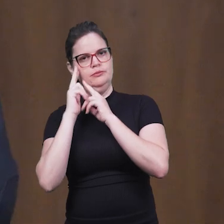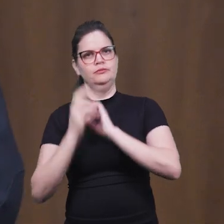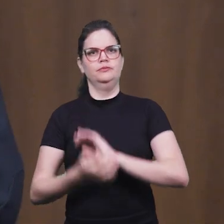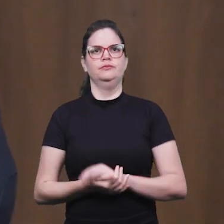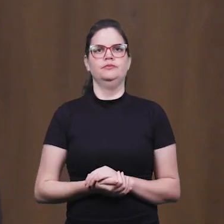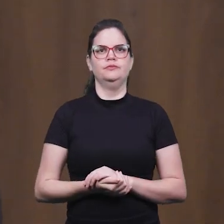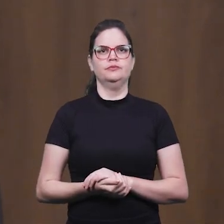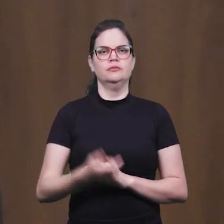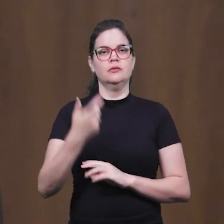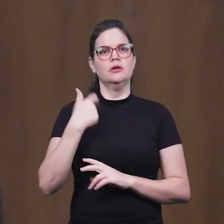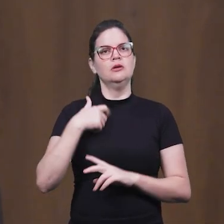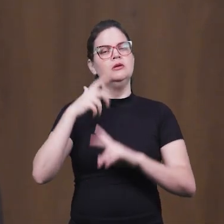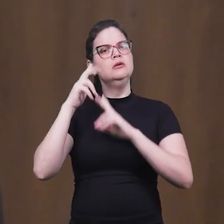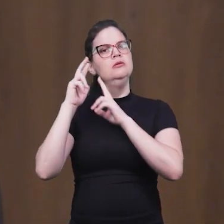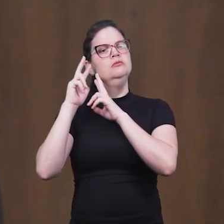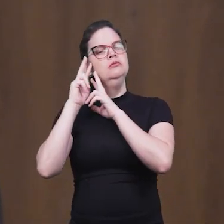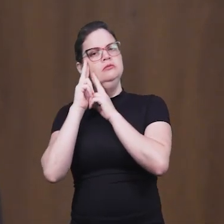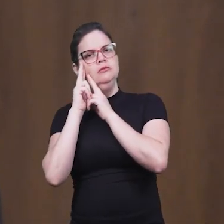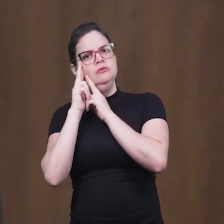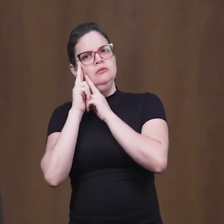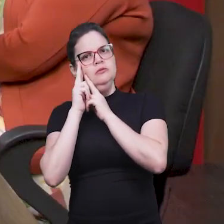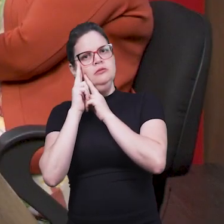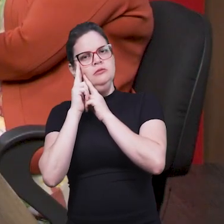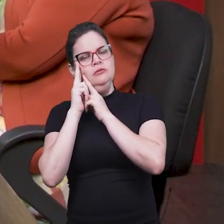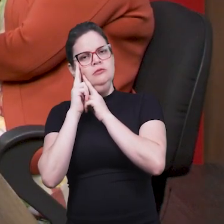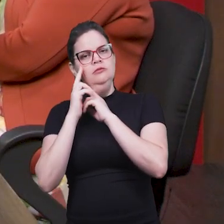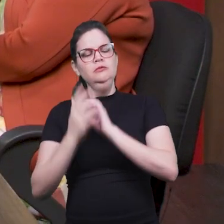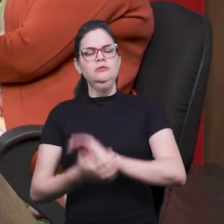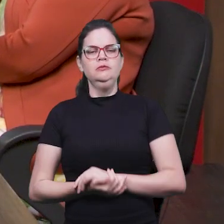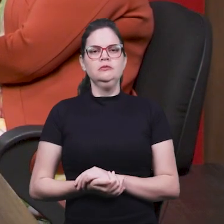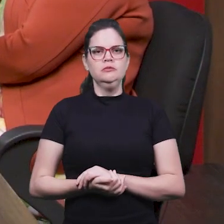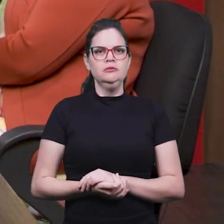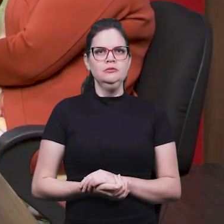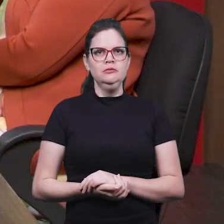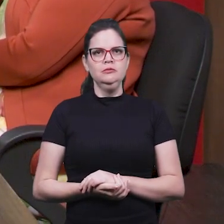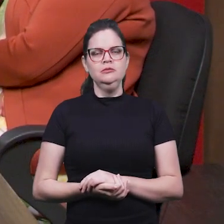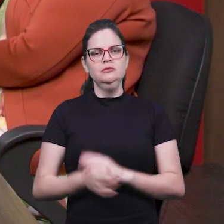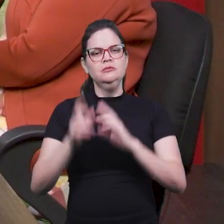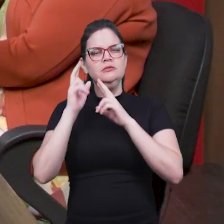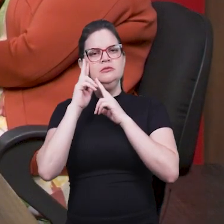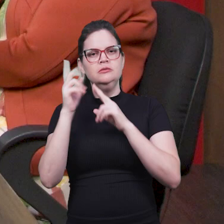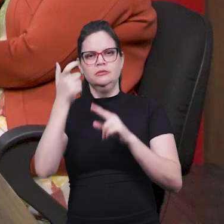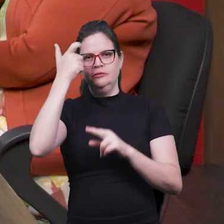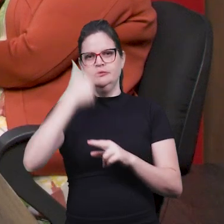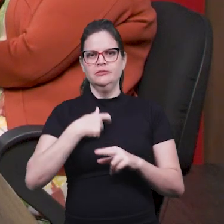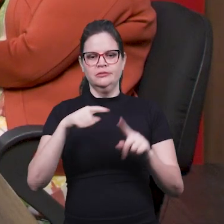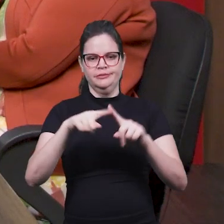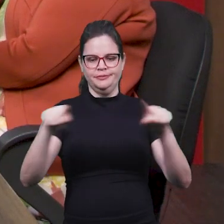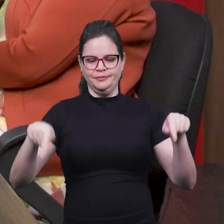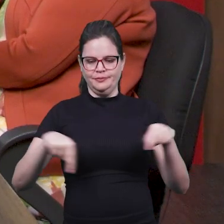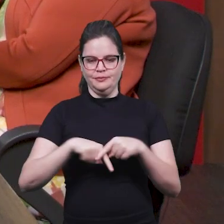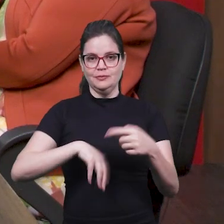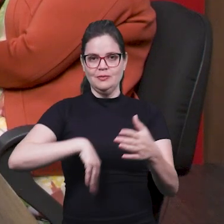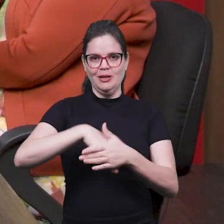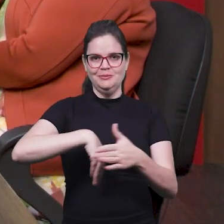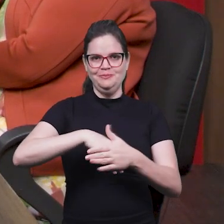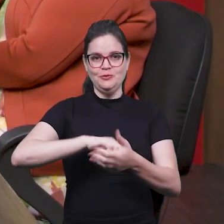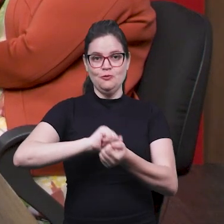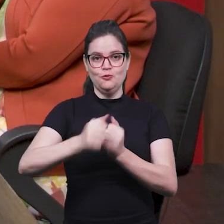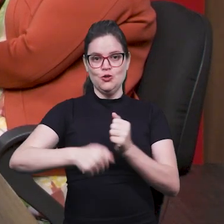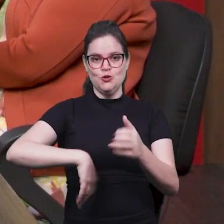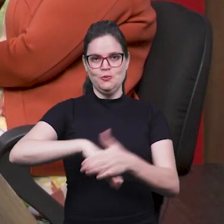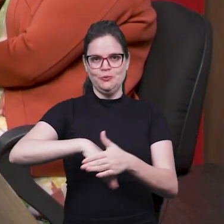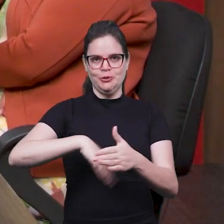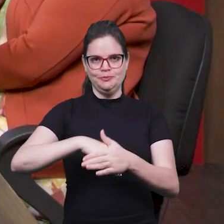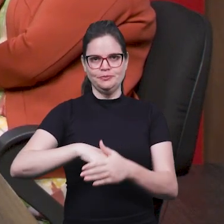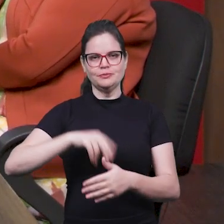sonho e eu sonhei que eu estava jogando futebol. E como sempre, terminou em